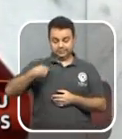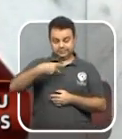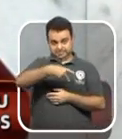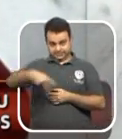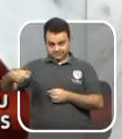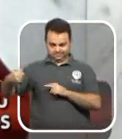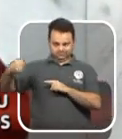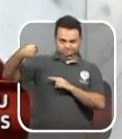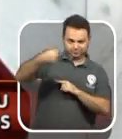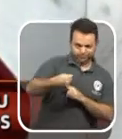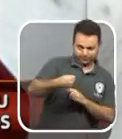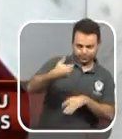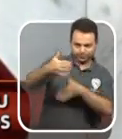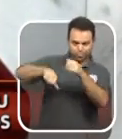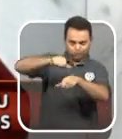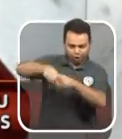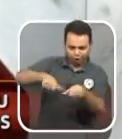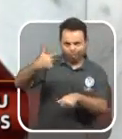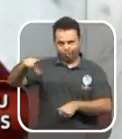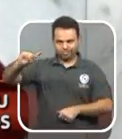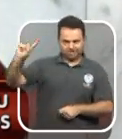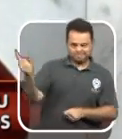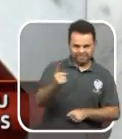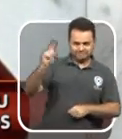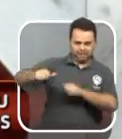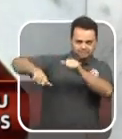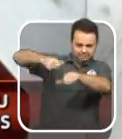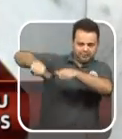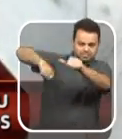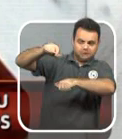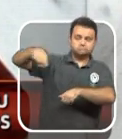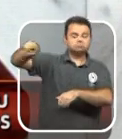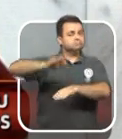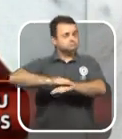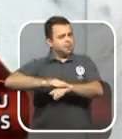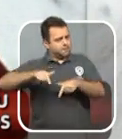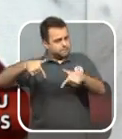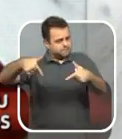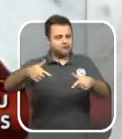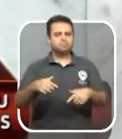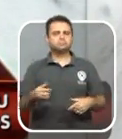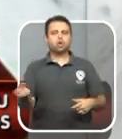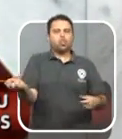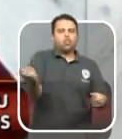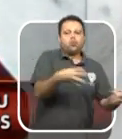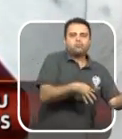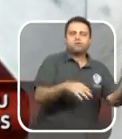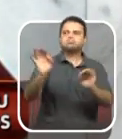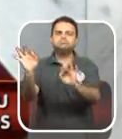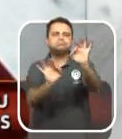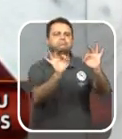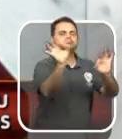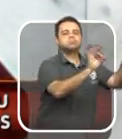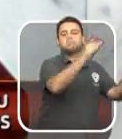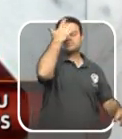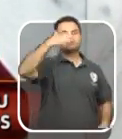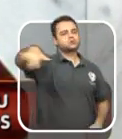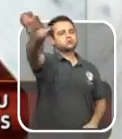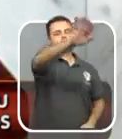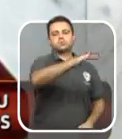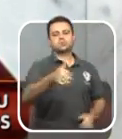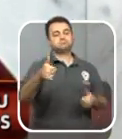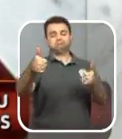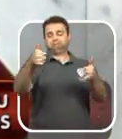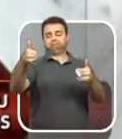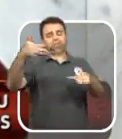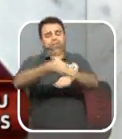aqui do plenário, né? Muitas pessoas criticam quando há algum investimento em prédio público, mas são investimentos necessários para as coisas continuarem funcionando.